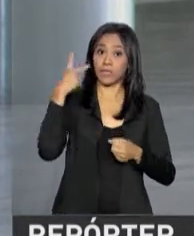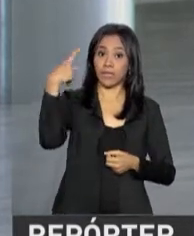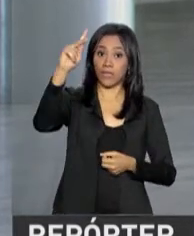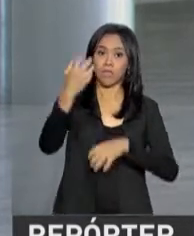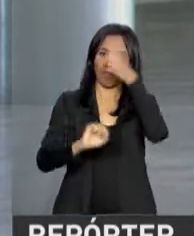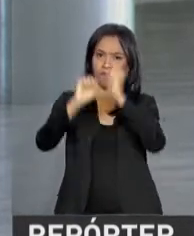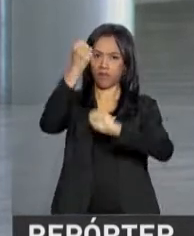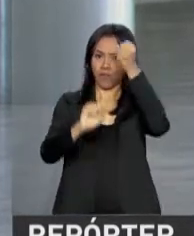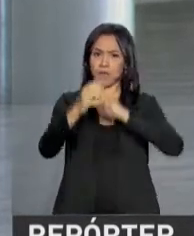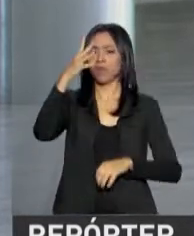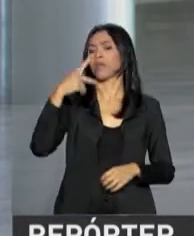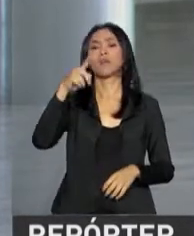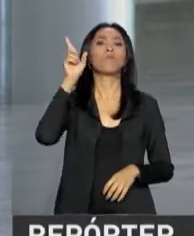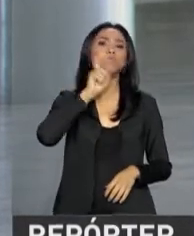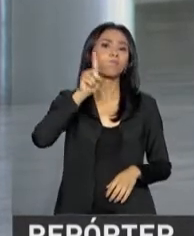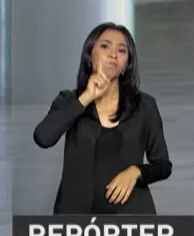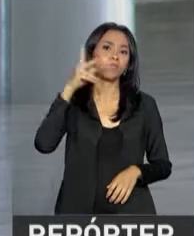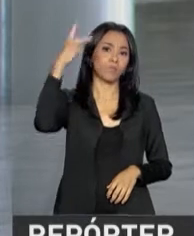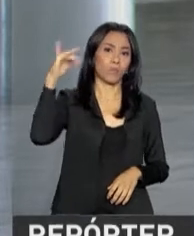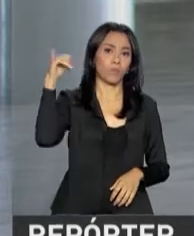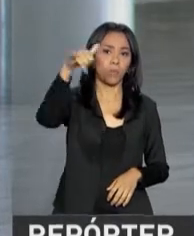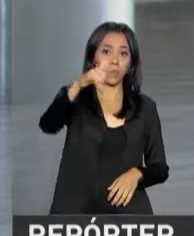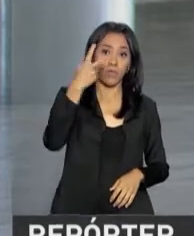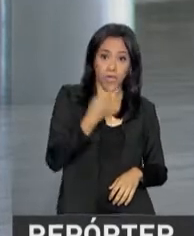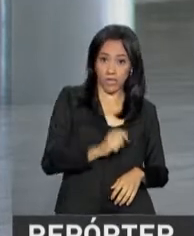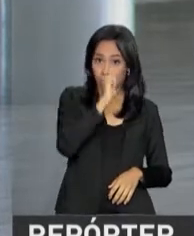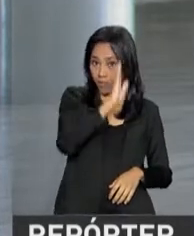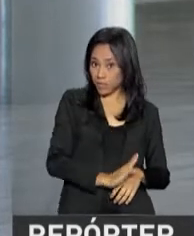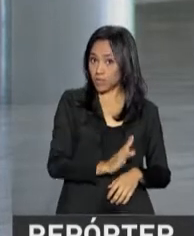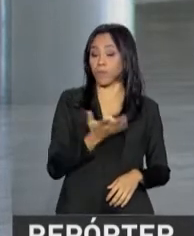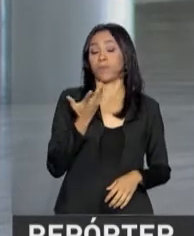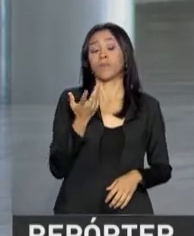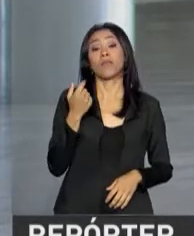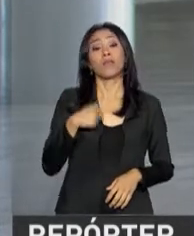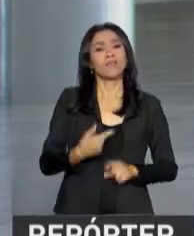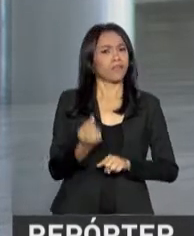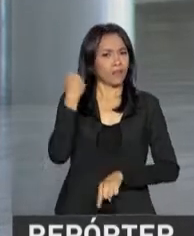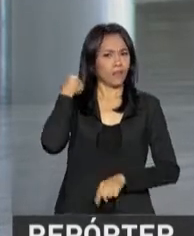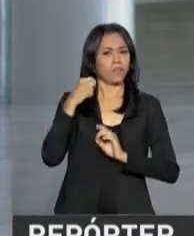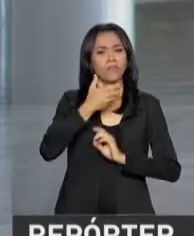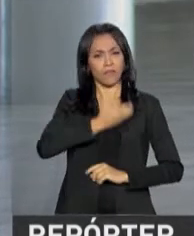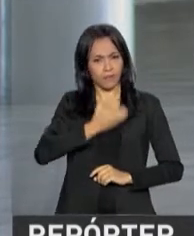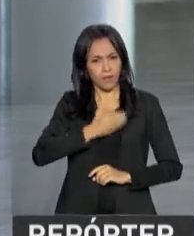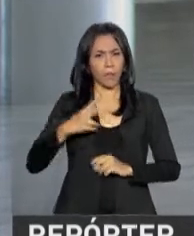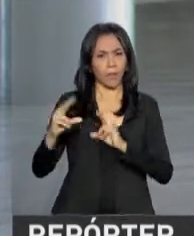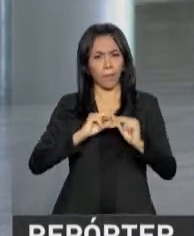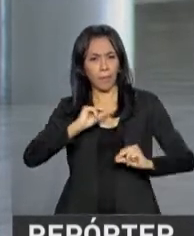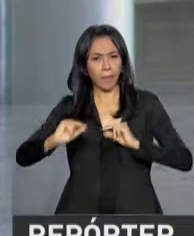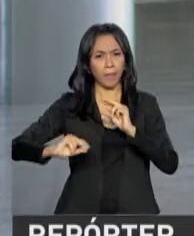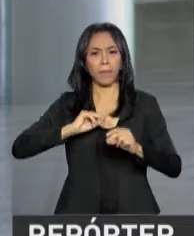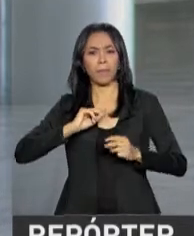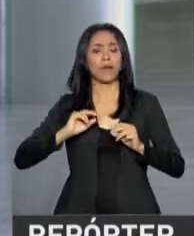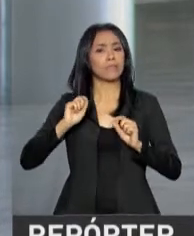avião norte americana boeing ea brasileira embraer desde dezembro as empresas discutir uma possível parceria